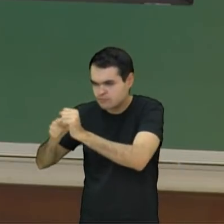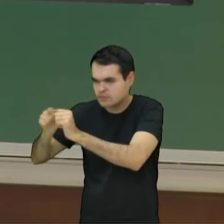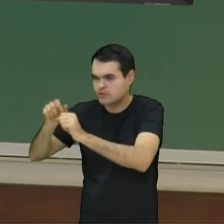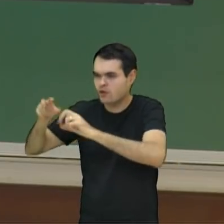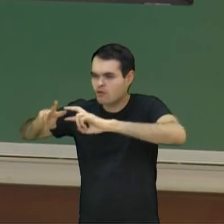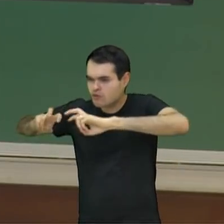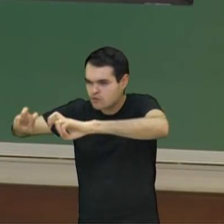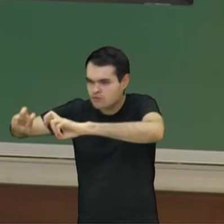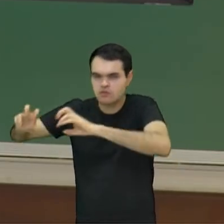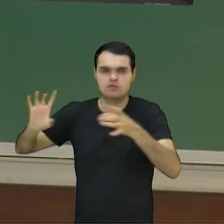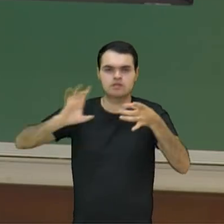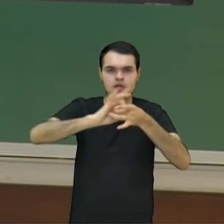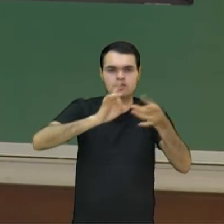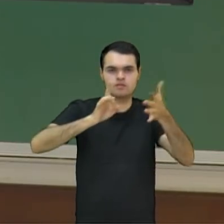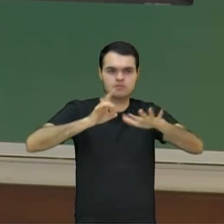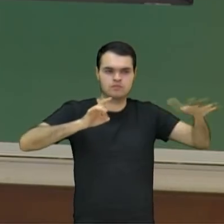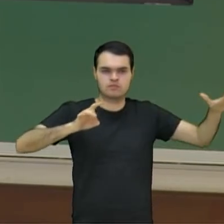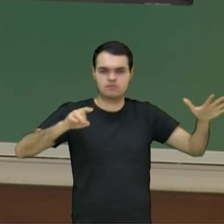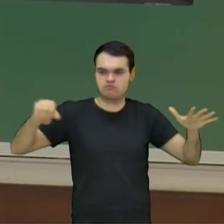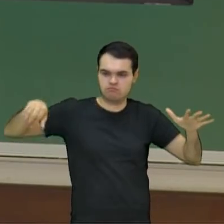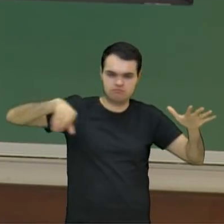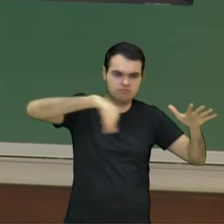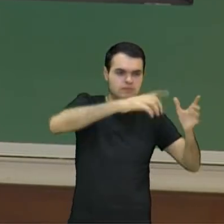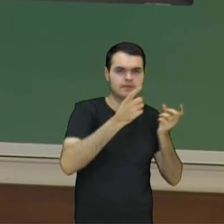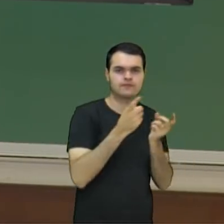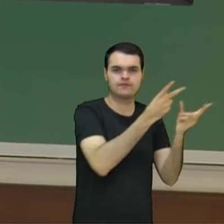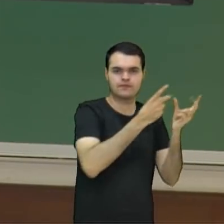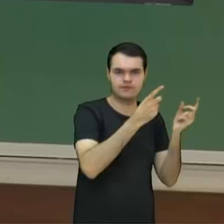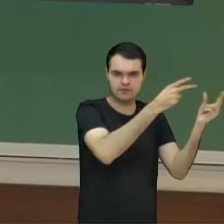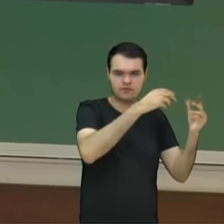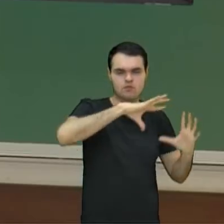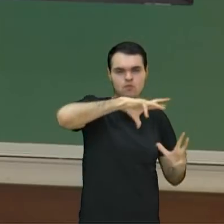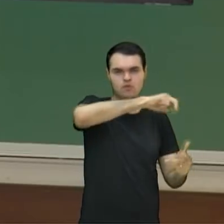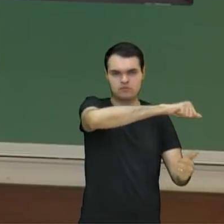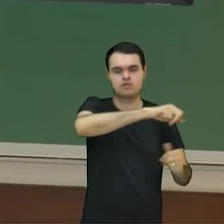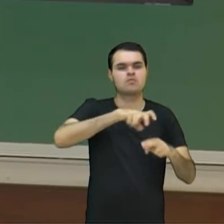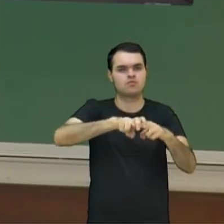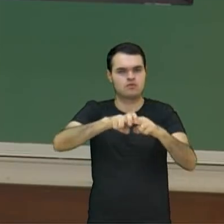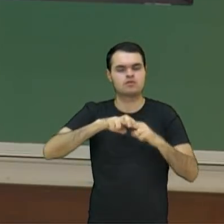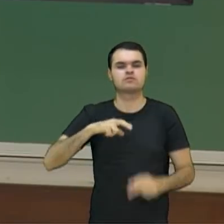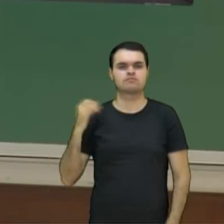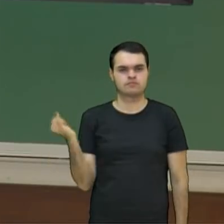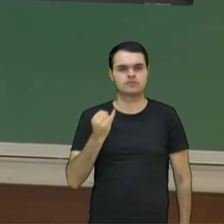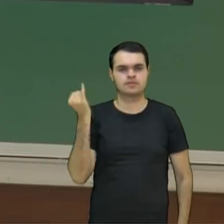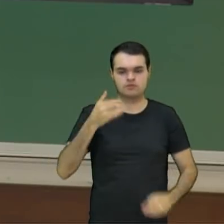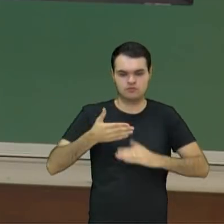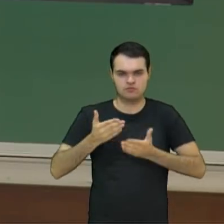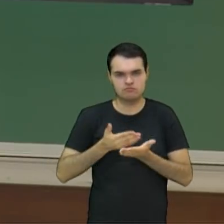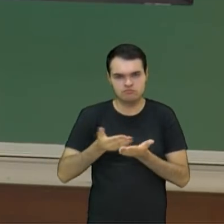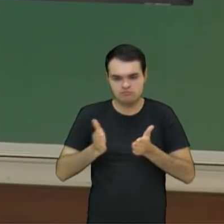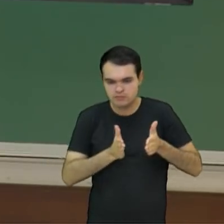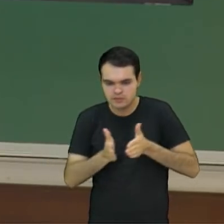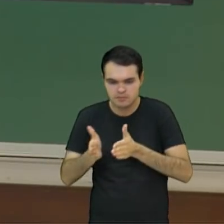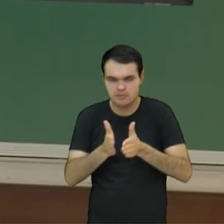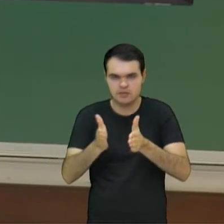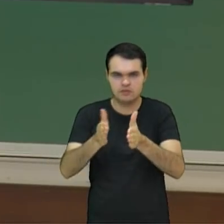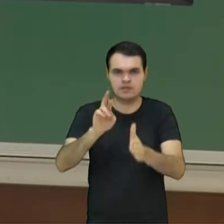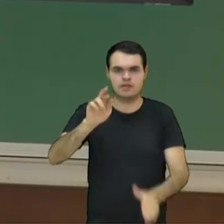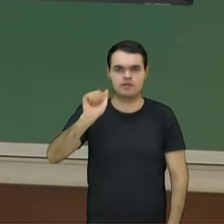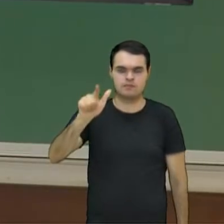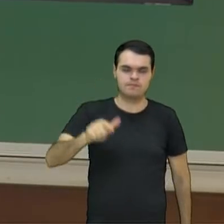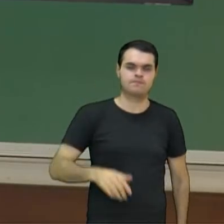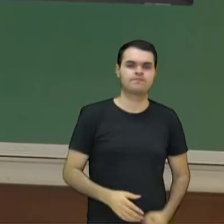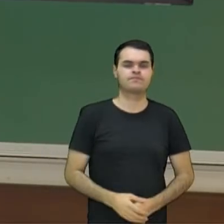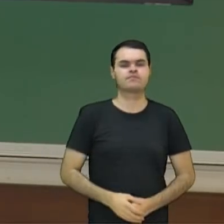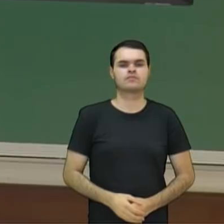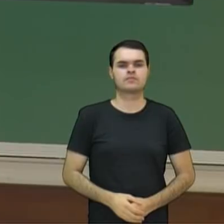a importância da abertura da estrada ali, a importância econômica, né, da chamada Estrada Real. E o fator geográfico que